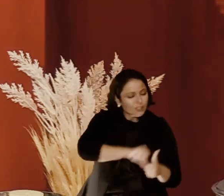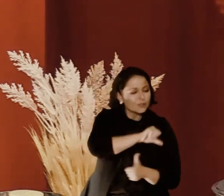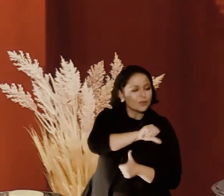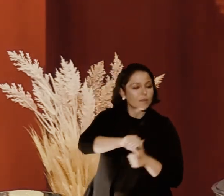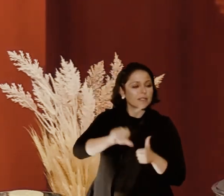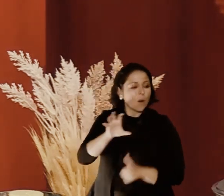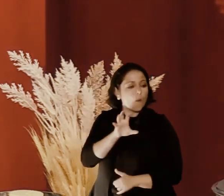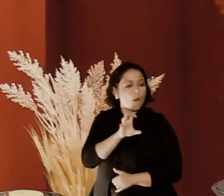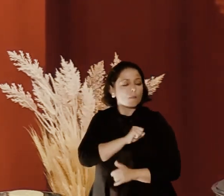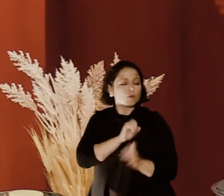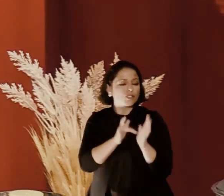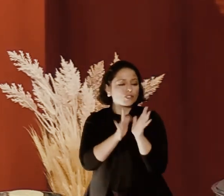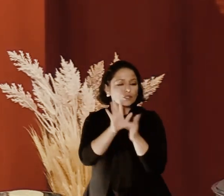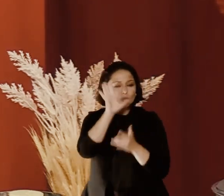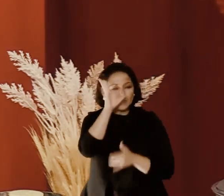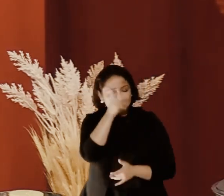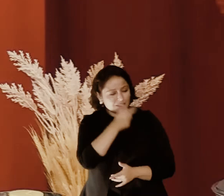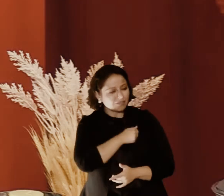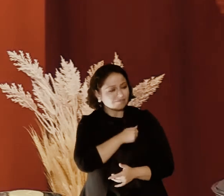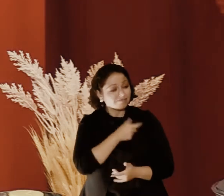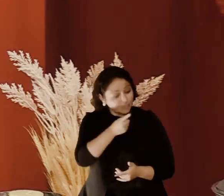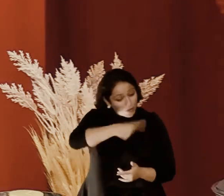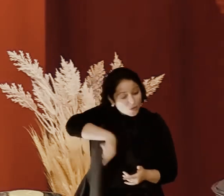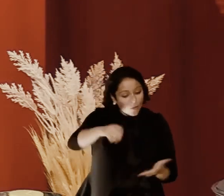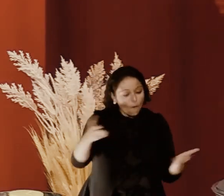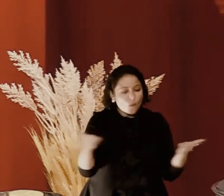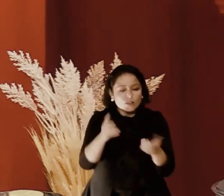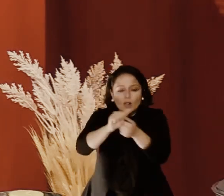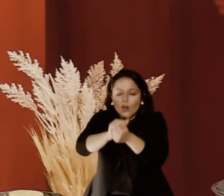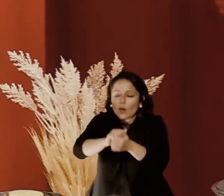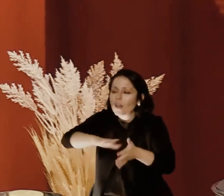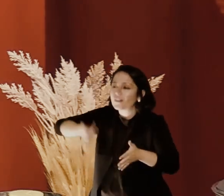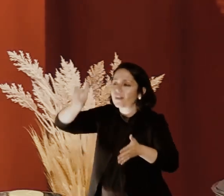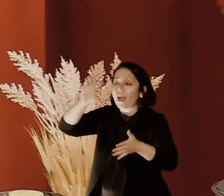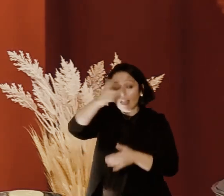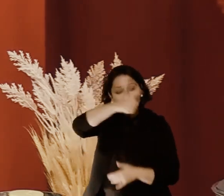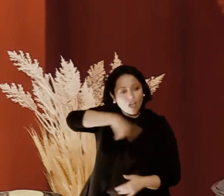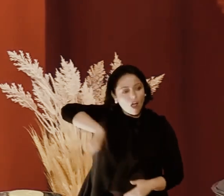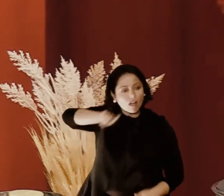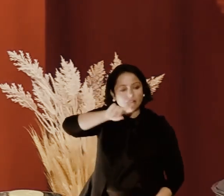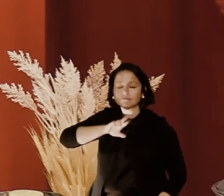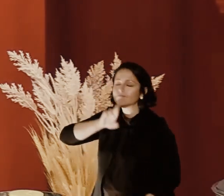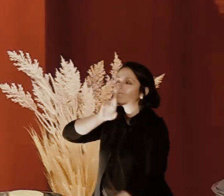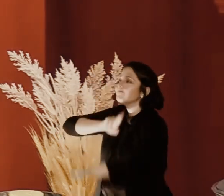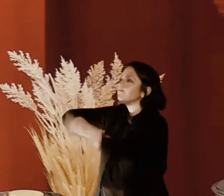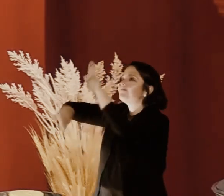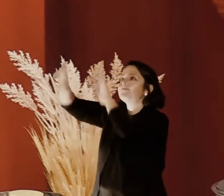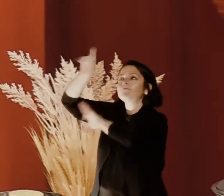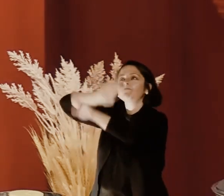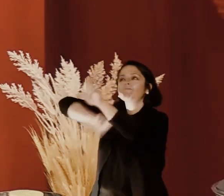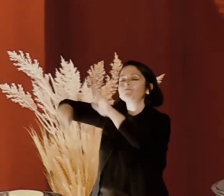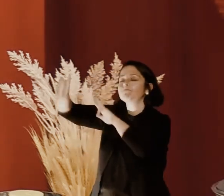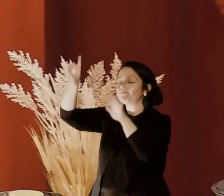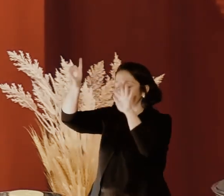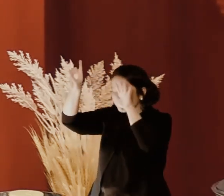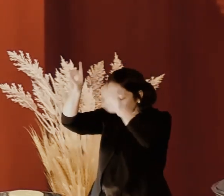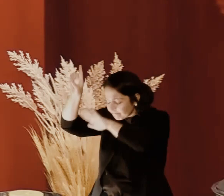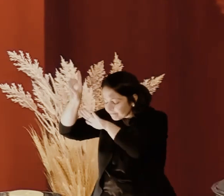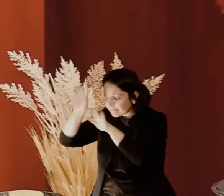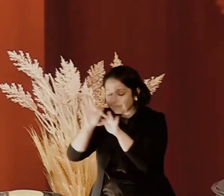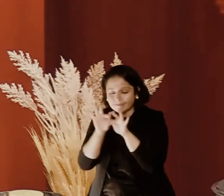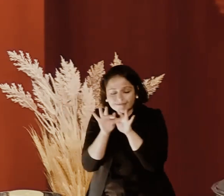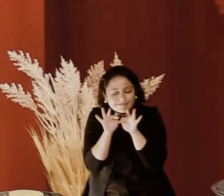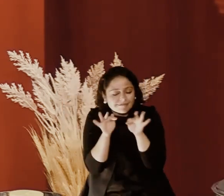nessa noite, mas também nos aproximemos dele com humildade. Porque ele é o rei dos reis e o senhor